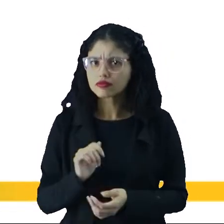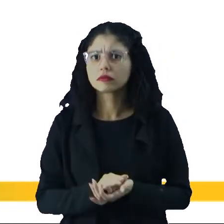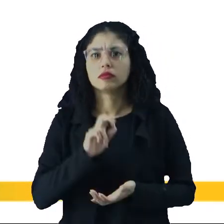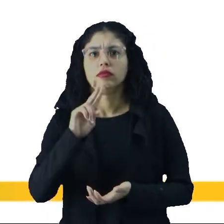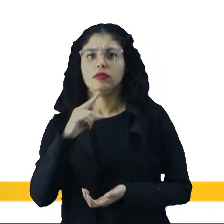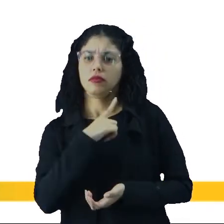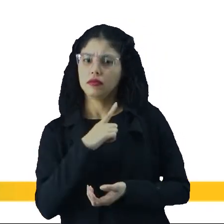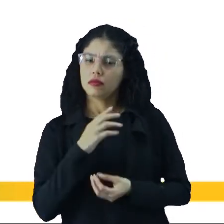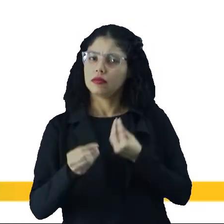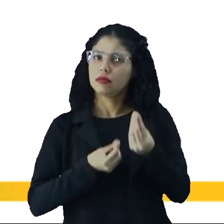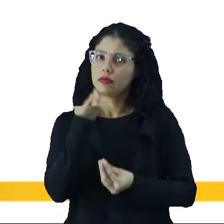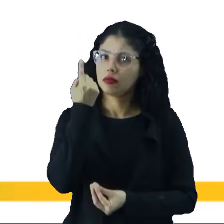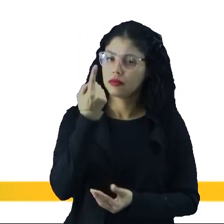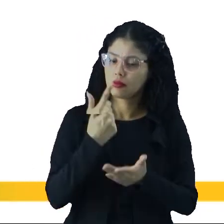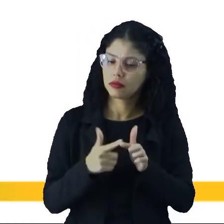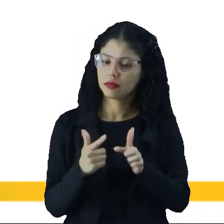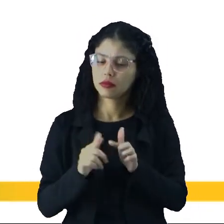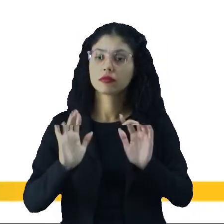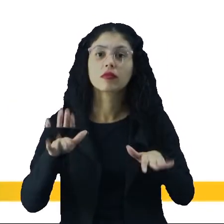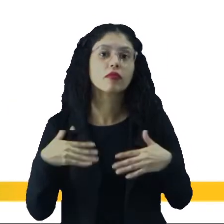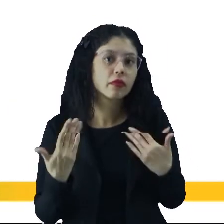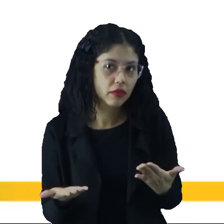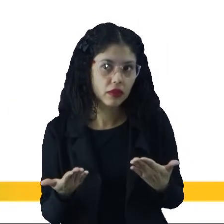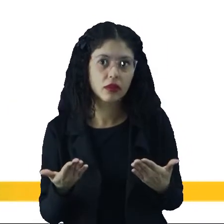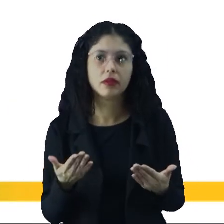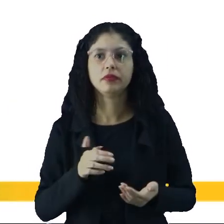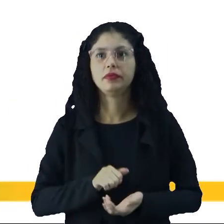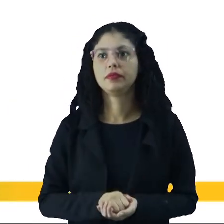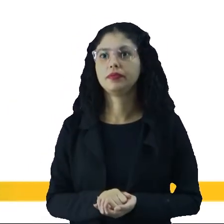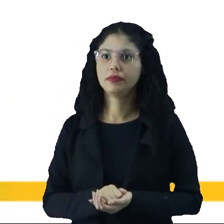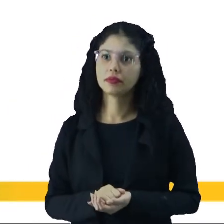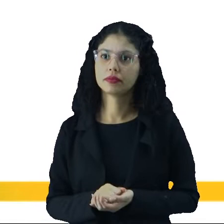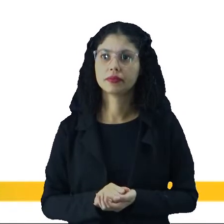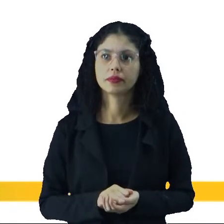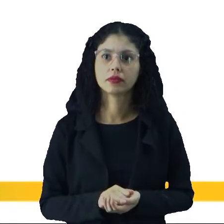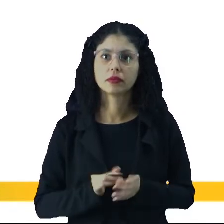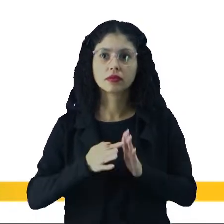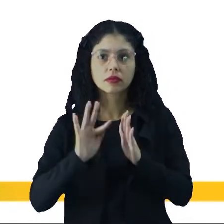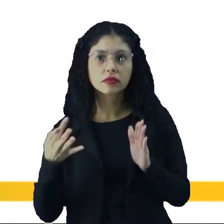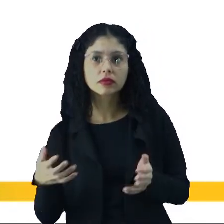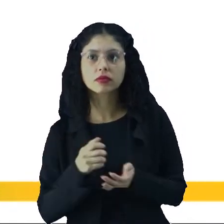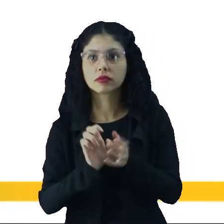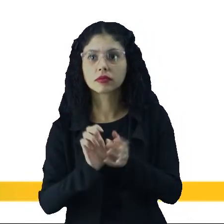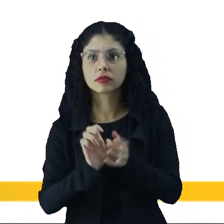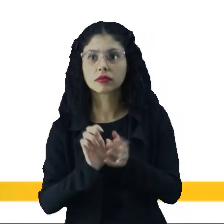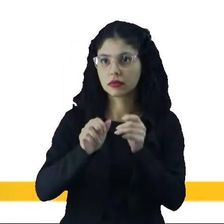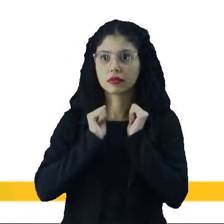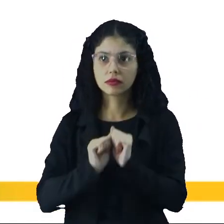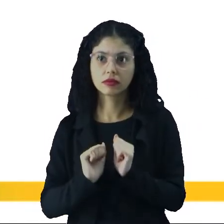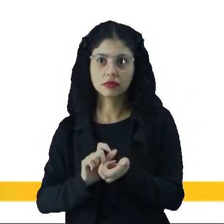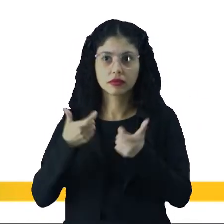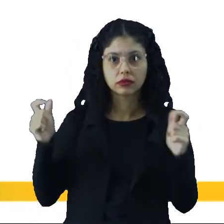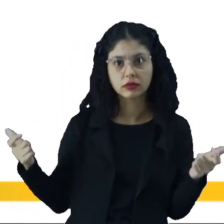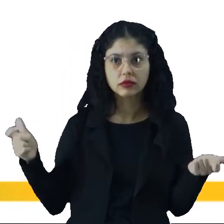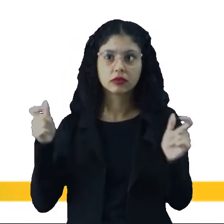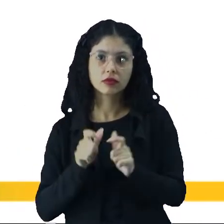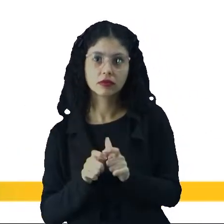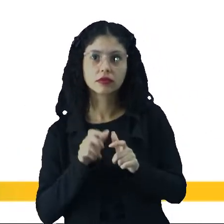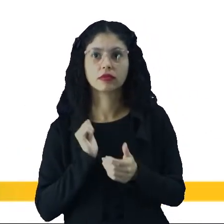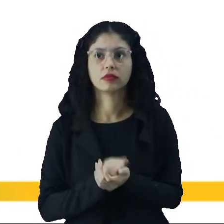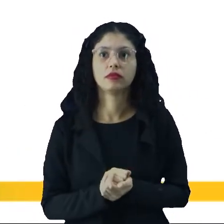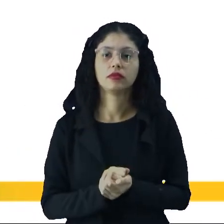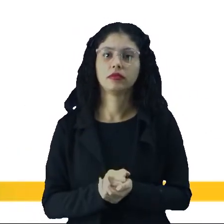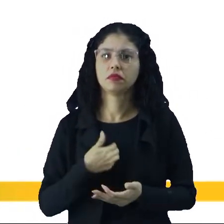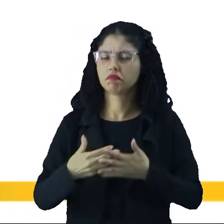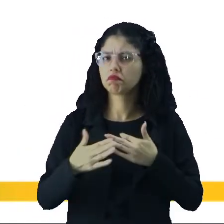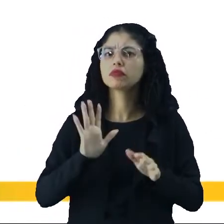Vai depender agora de uma situação. E que situação é essa? A função exponencial, ela pode ser crescente ou